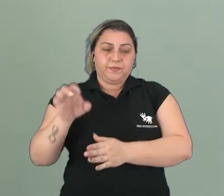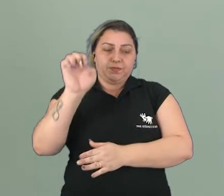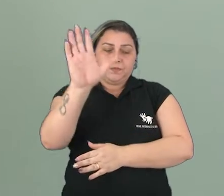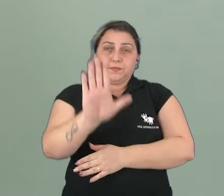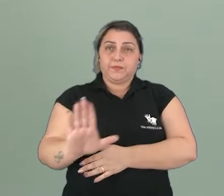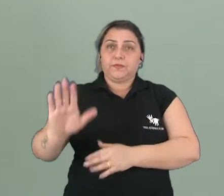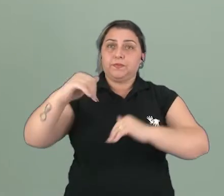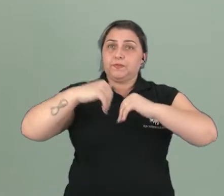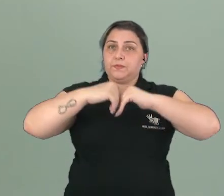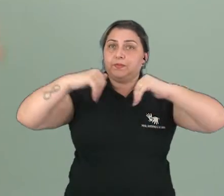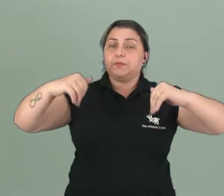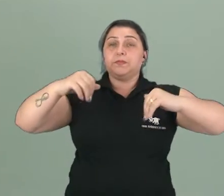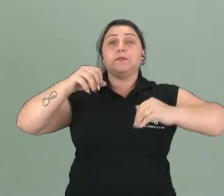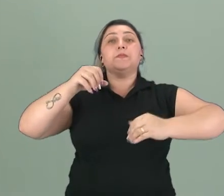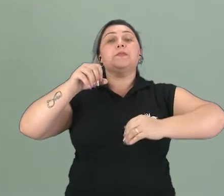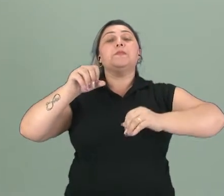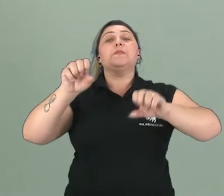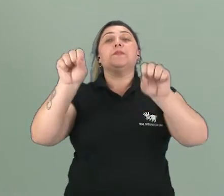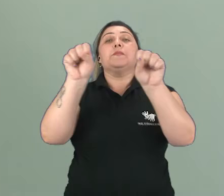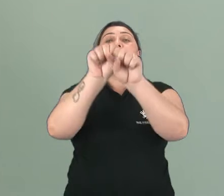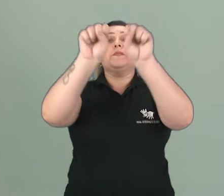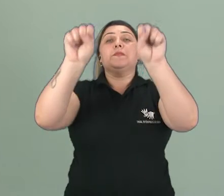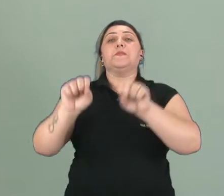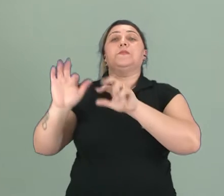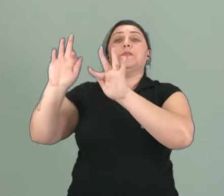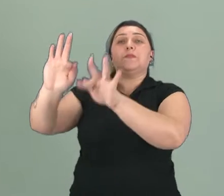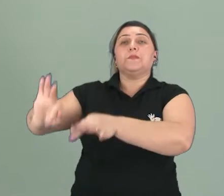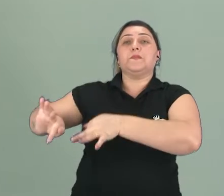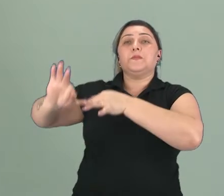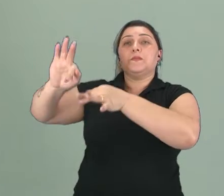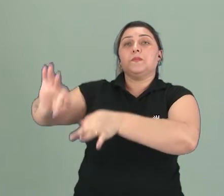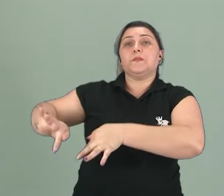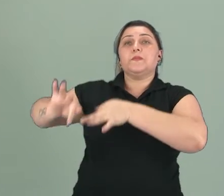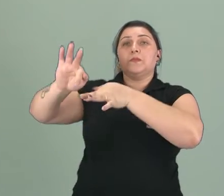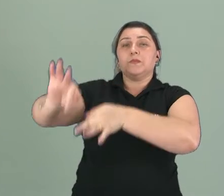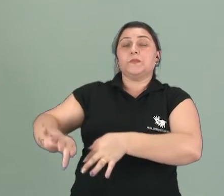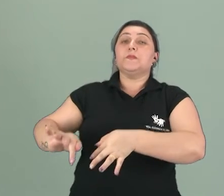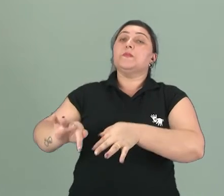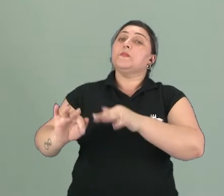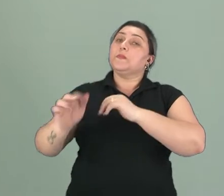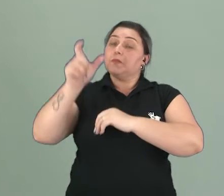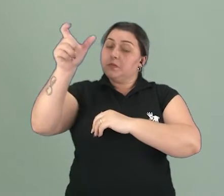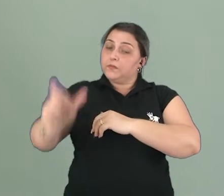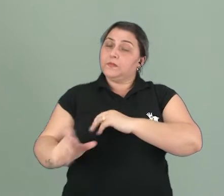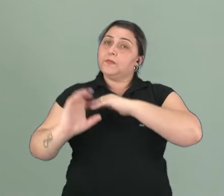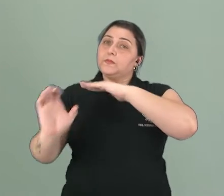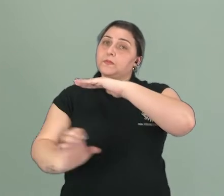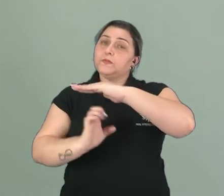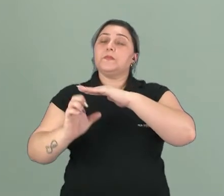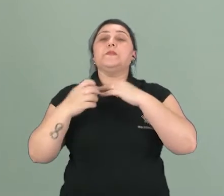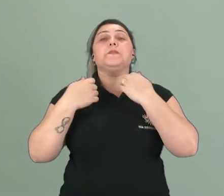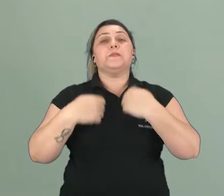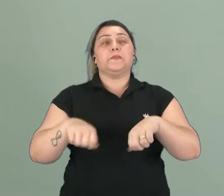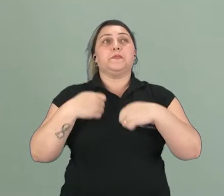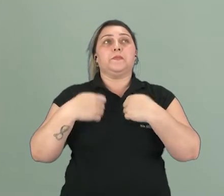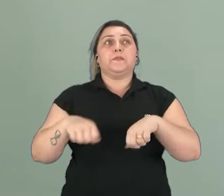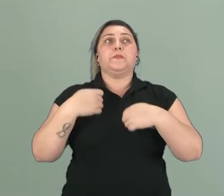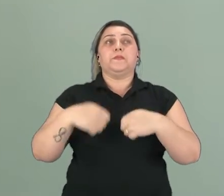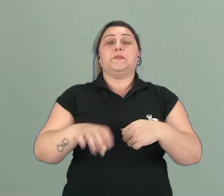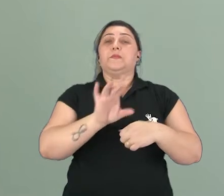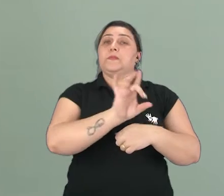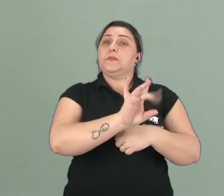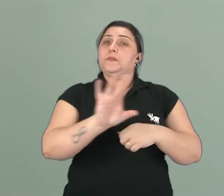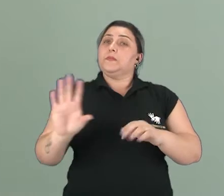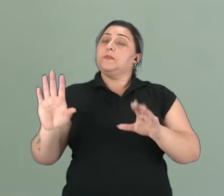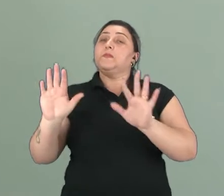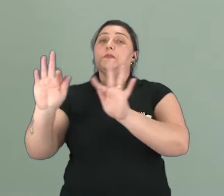era dividida dentro do sistema feudal, esses comerciantes eles tinham que passar por cada